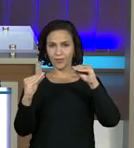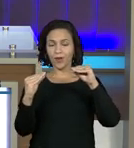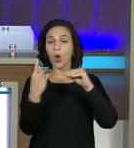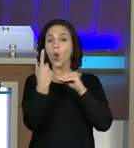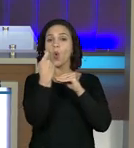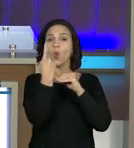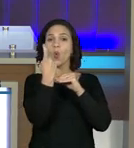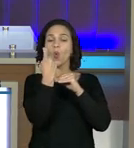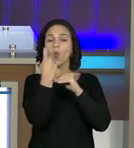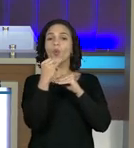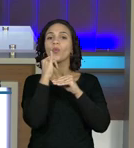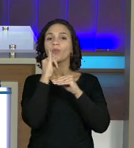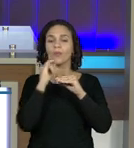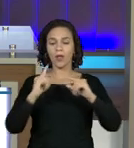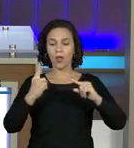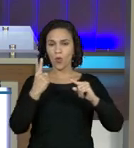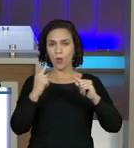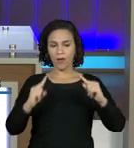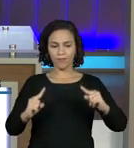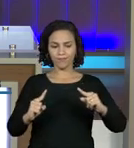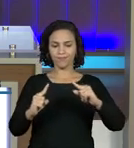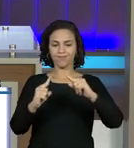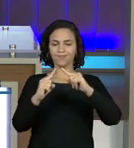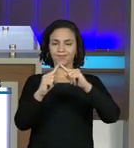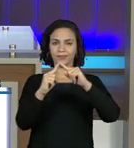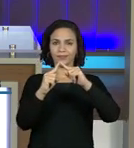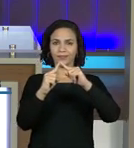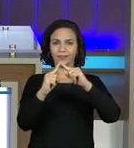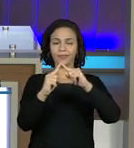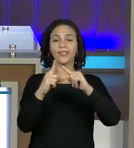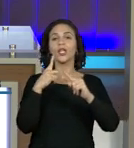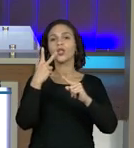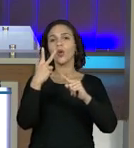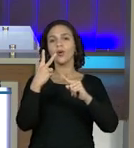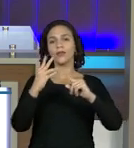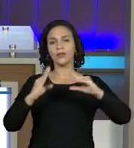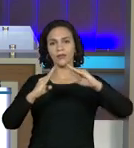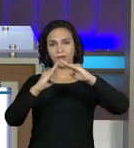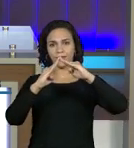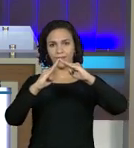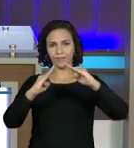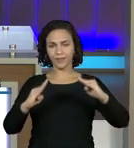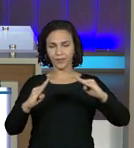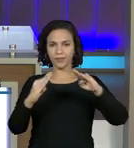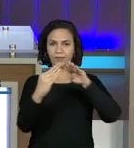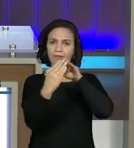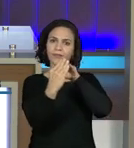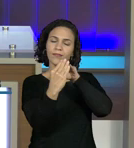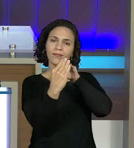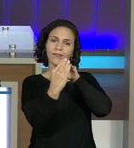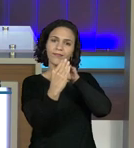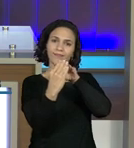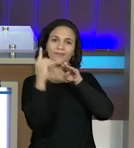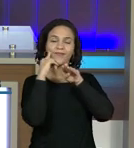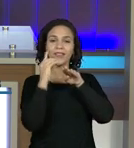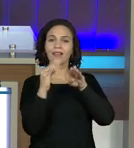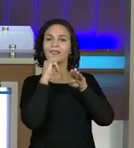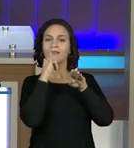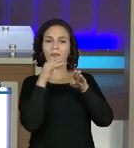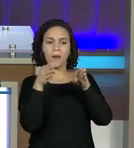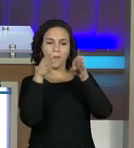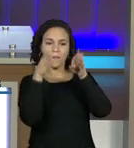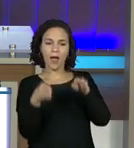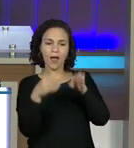único ponto. Os prismas, diferente, tem 2 faces, uma em cima e uma embaixo, e elas se encontram. É você imaginar